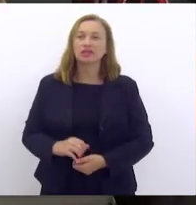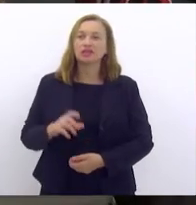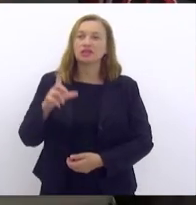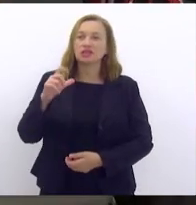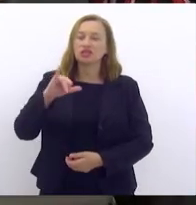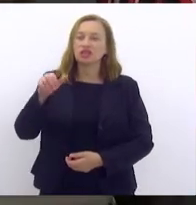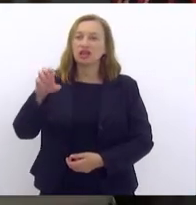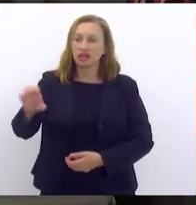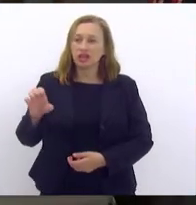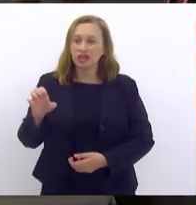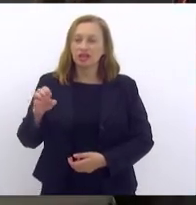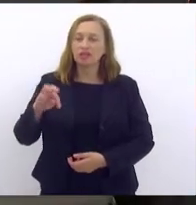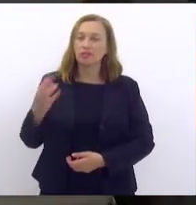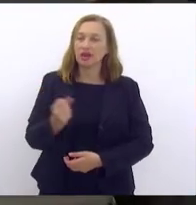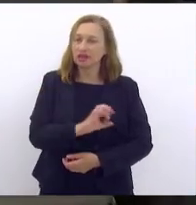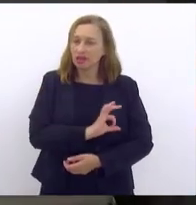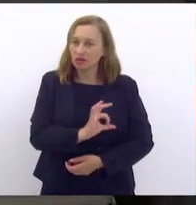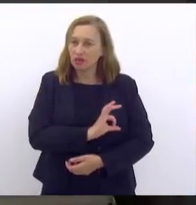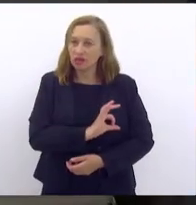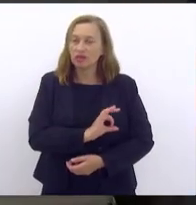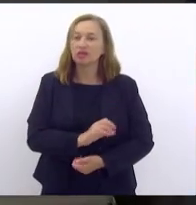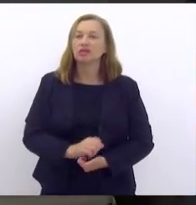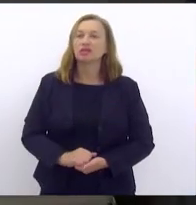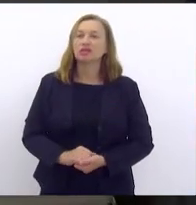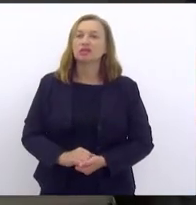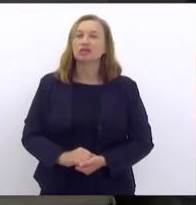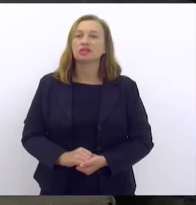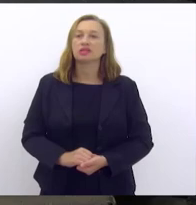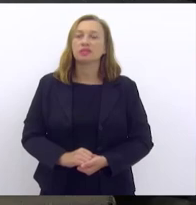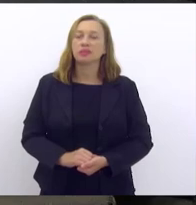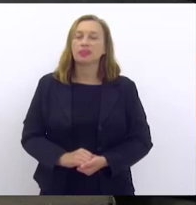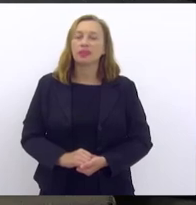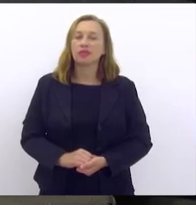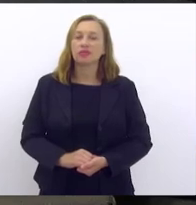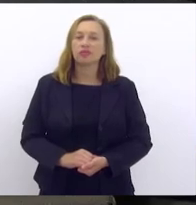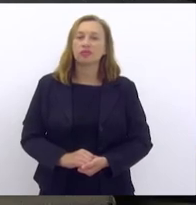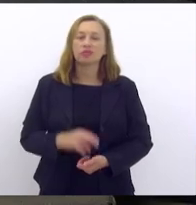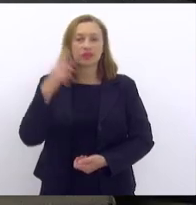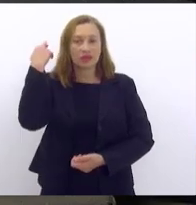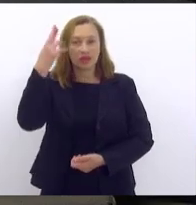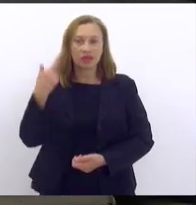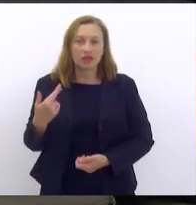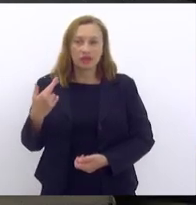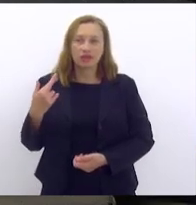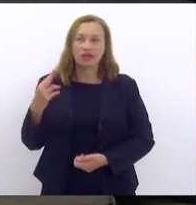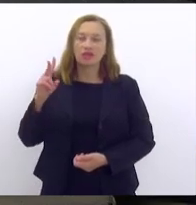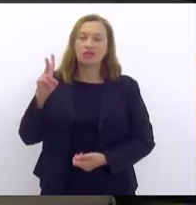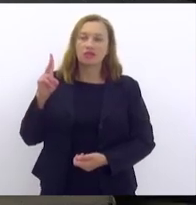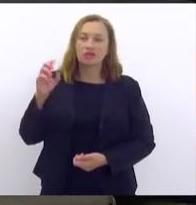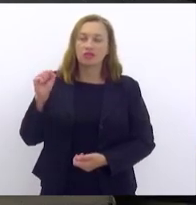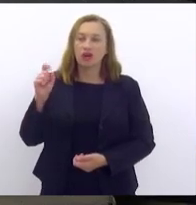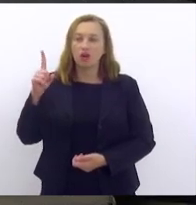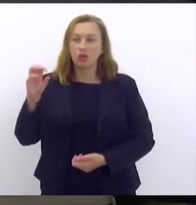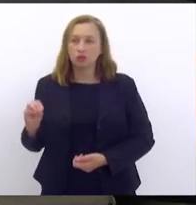Jari, Marta Rocha, nosso nome deputado Marta Rocha, Renata Souza, Valdo Ceasa,